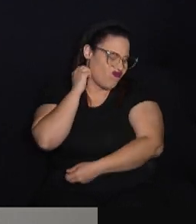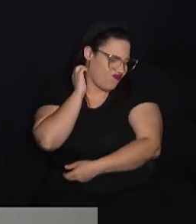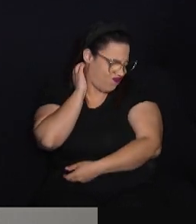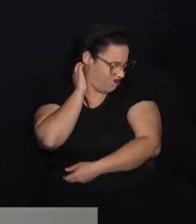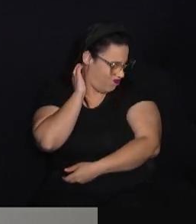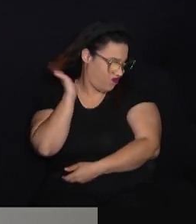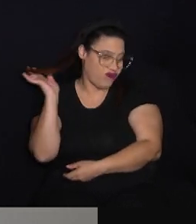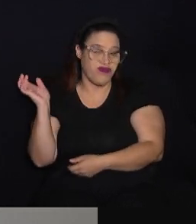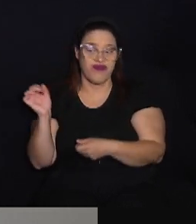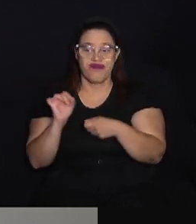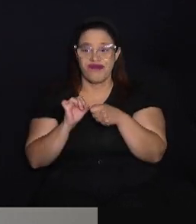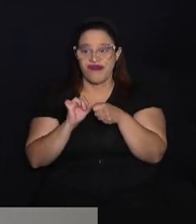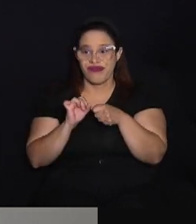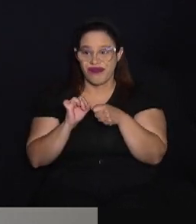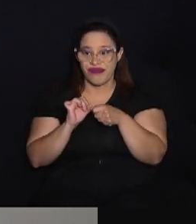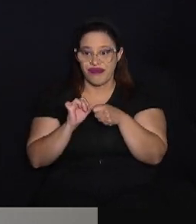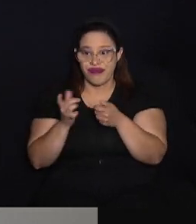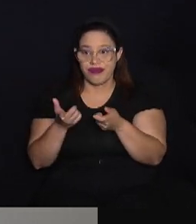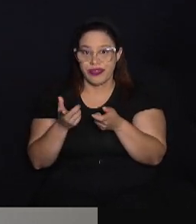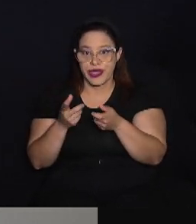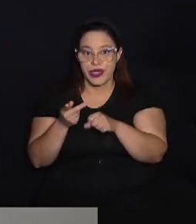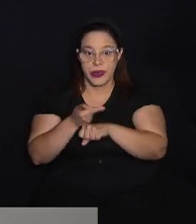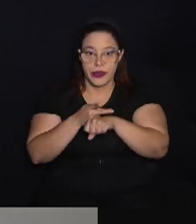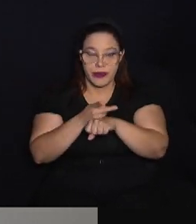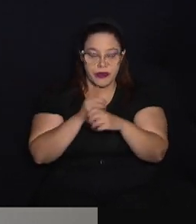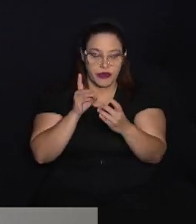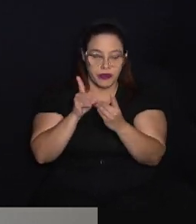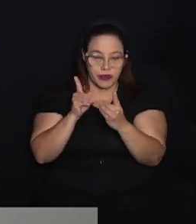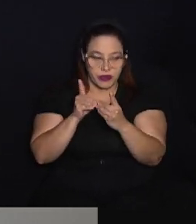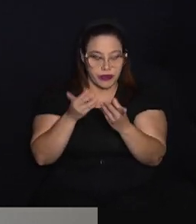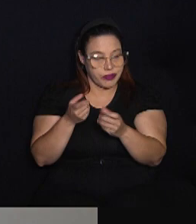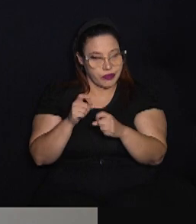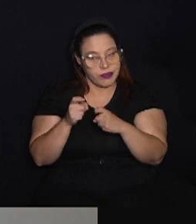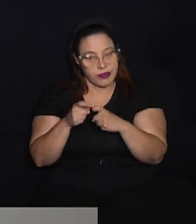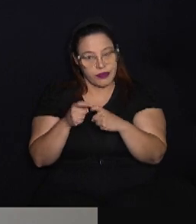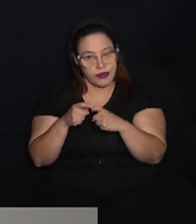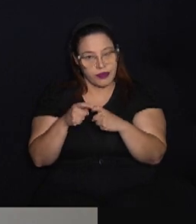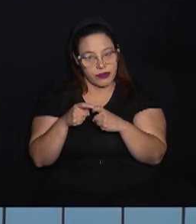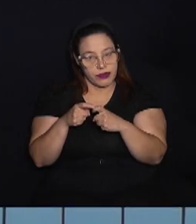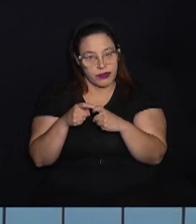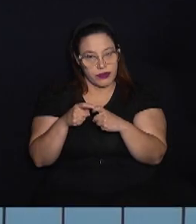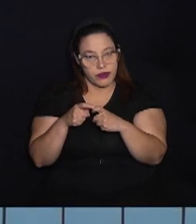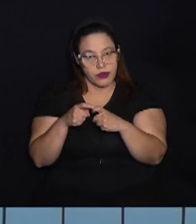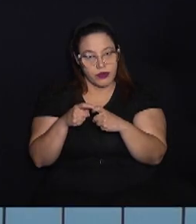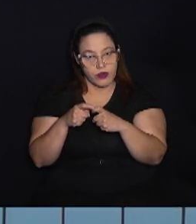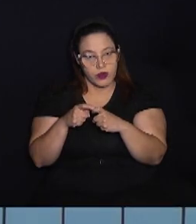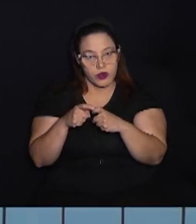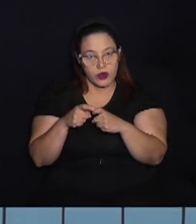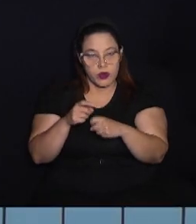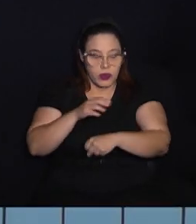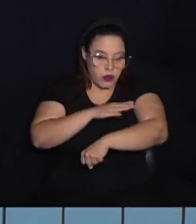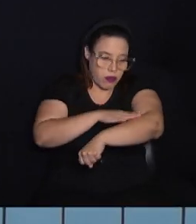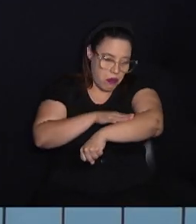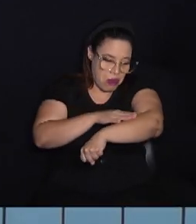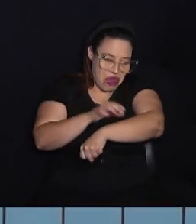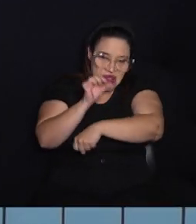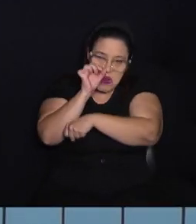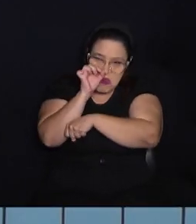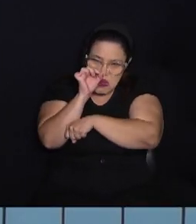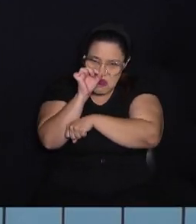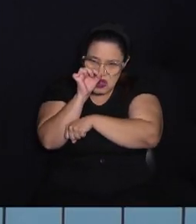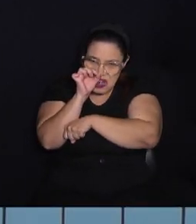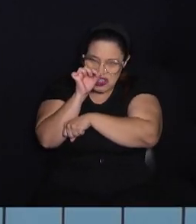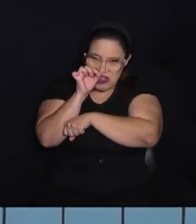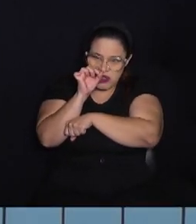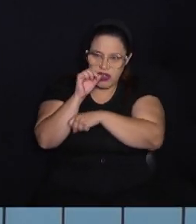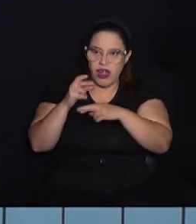faz com que o paciente busque o atendimento médico. Doutora, agora uma pessoa que ela tem uma mancha pequena, né? Tem como